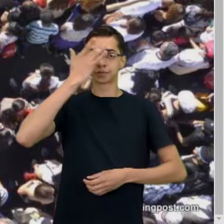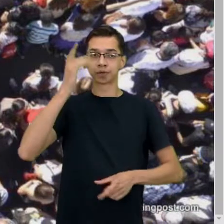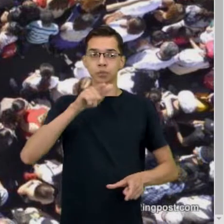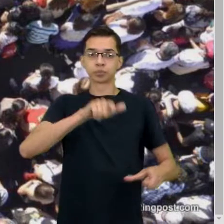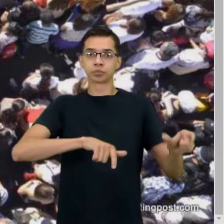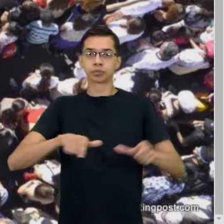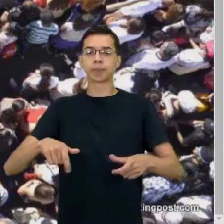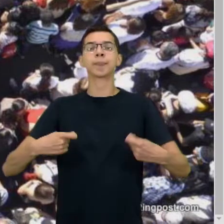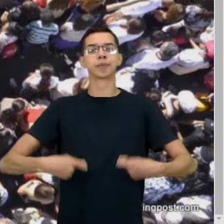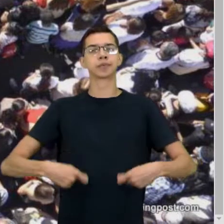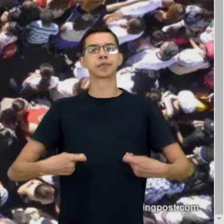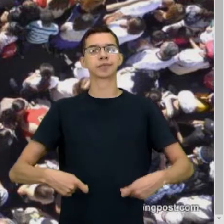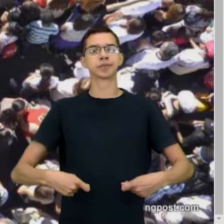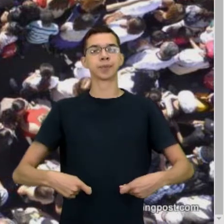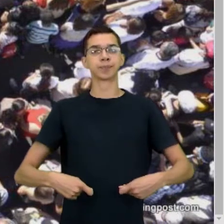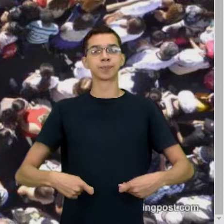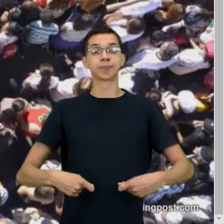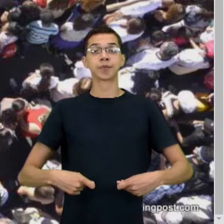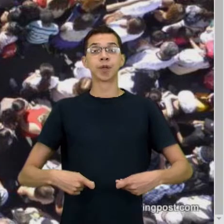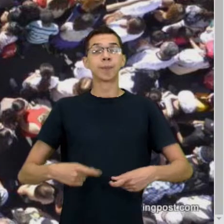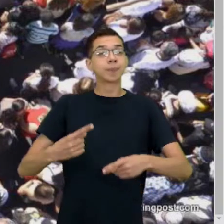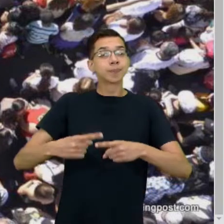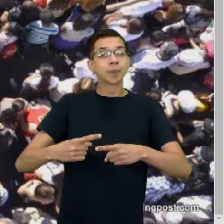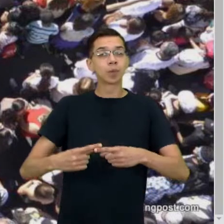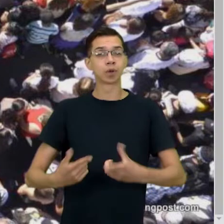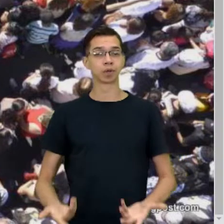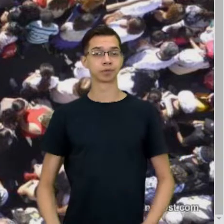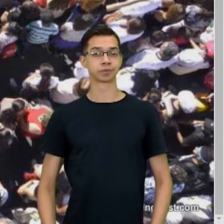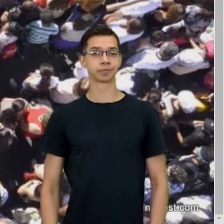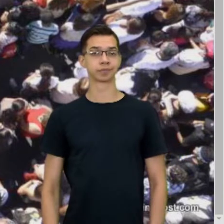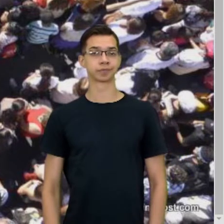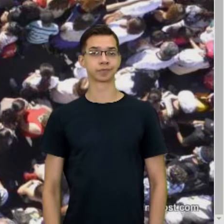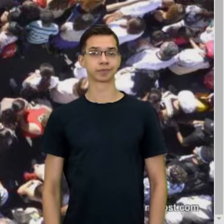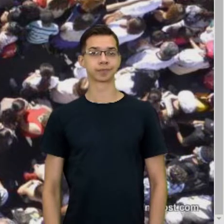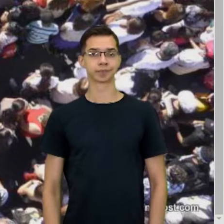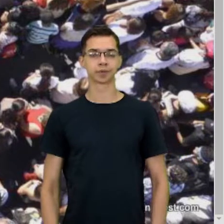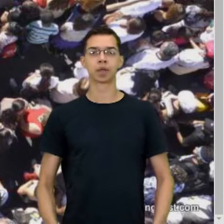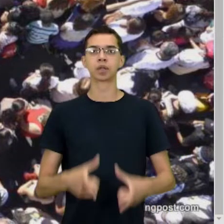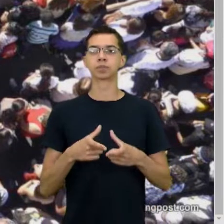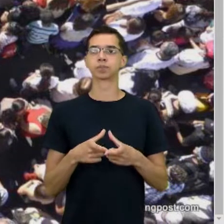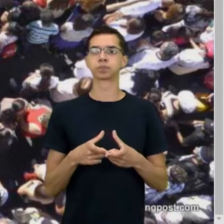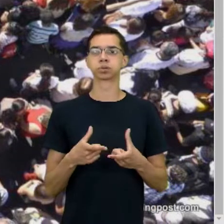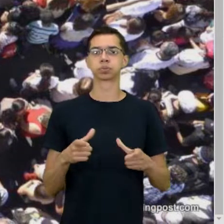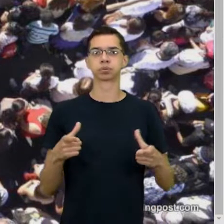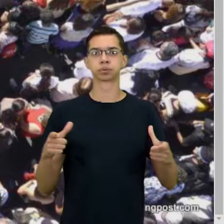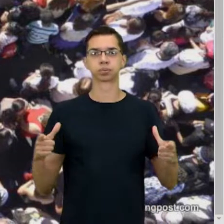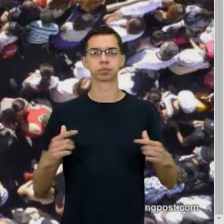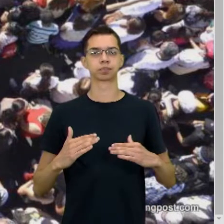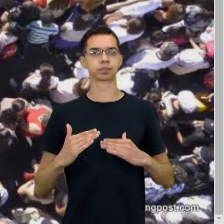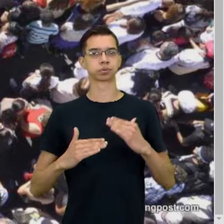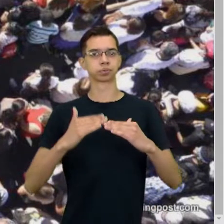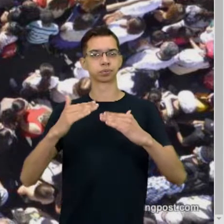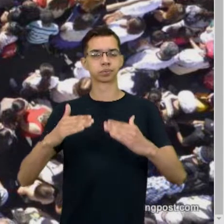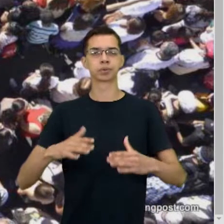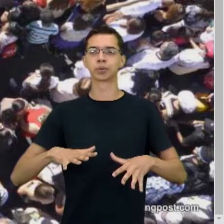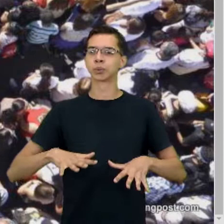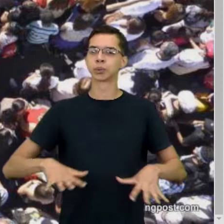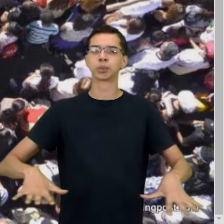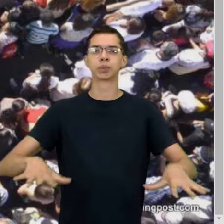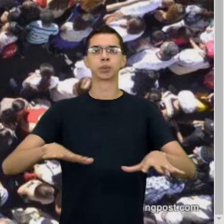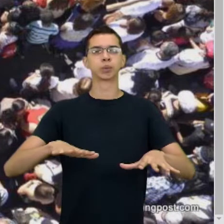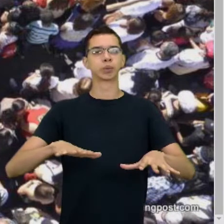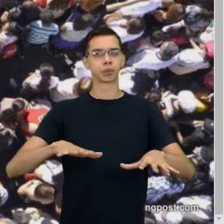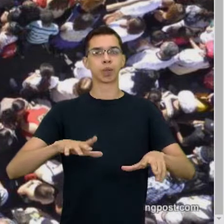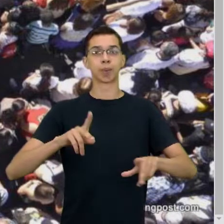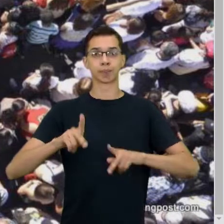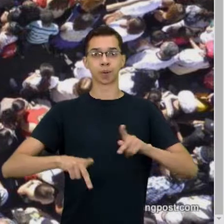a distribuição geográfica e a evolução da população ao longo do tempo, e ainda para o planejamento e o